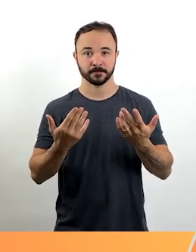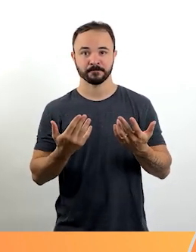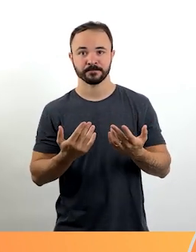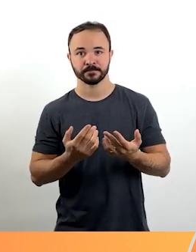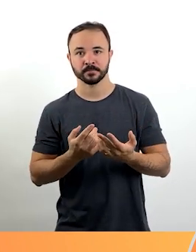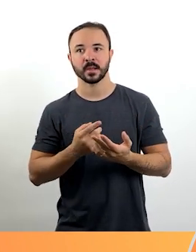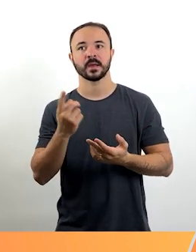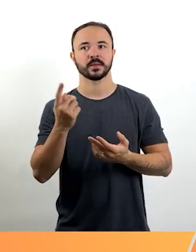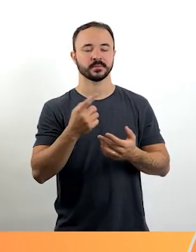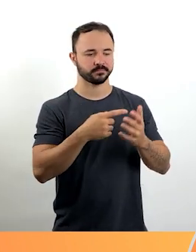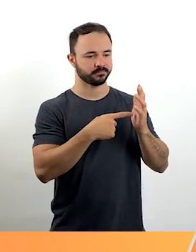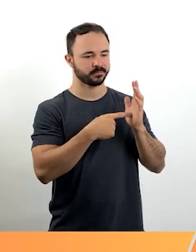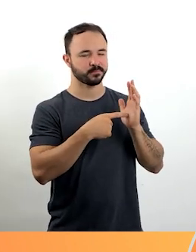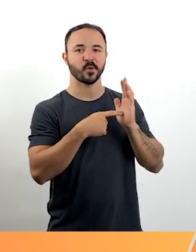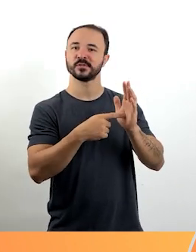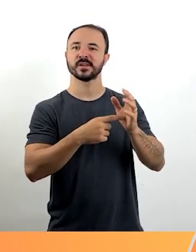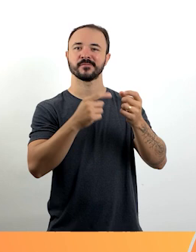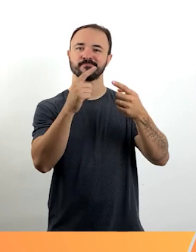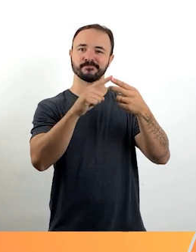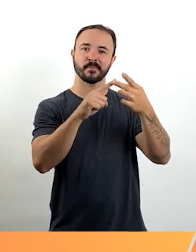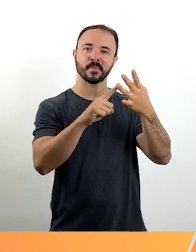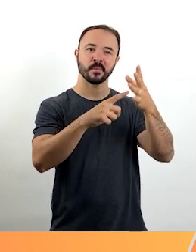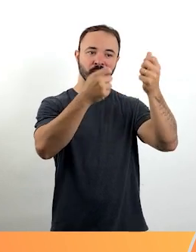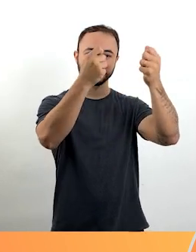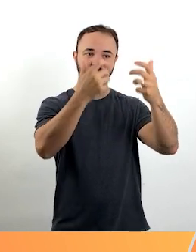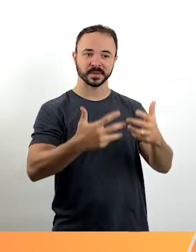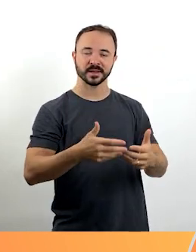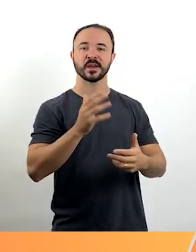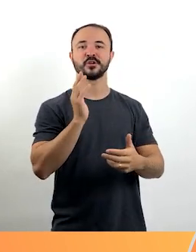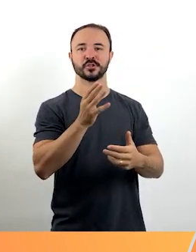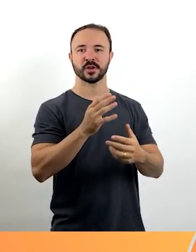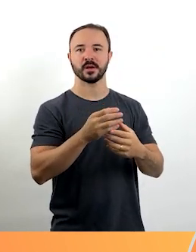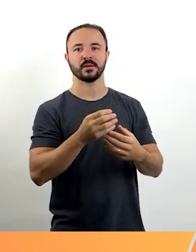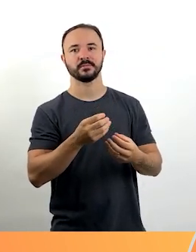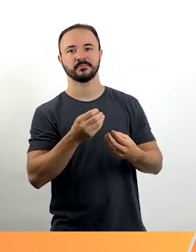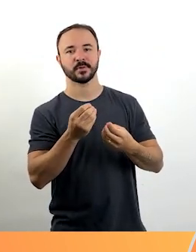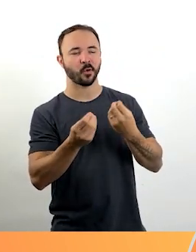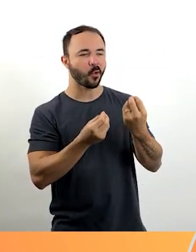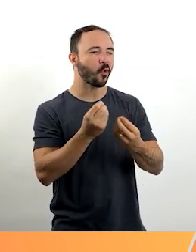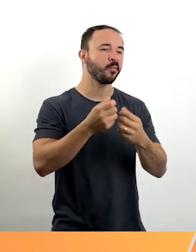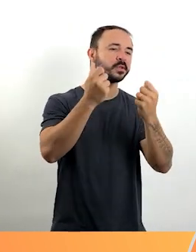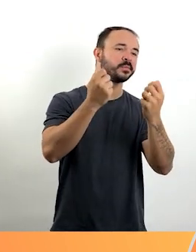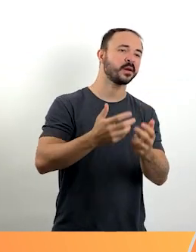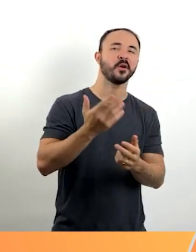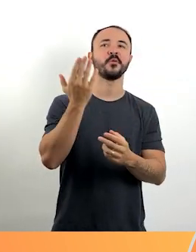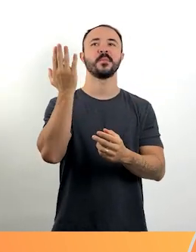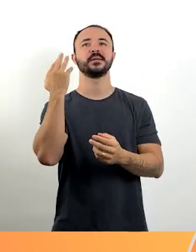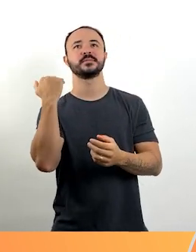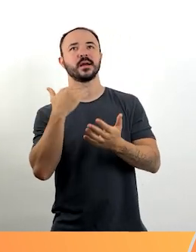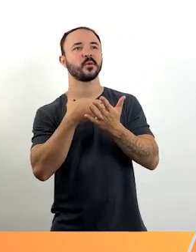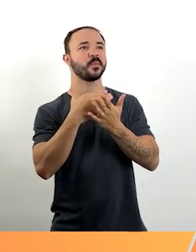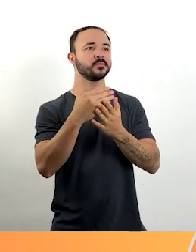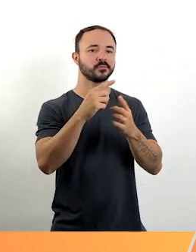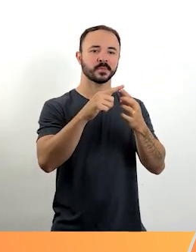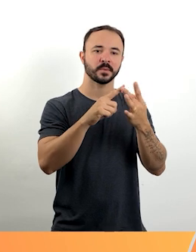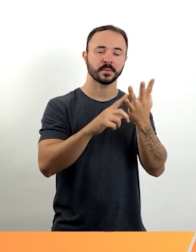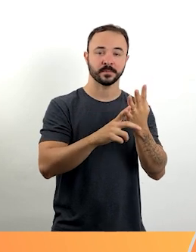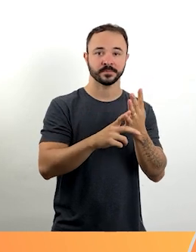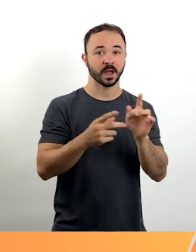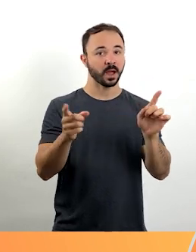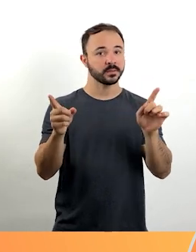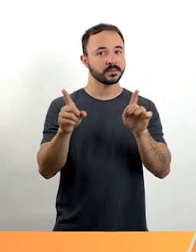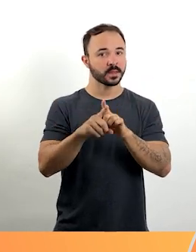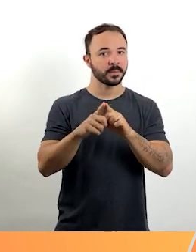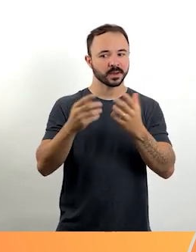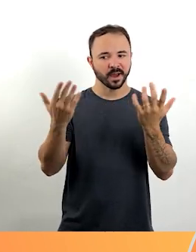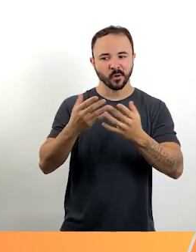Após apresentados a vocês os implementos, os movimentos históricos, eu vou fazer aqui uma abordagem